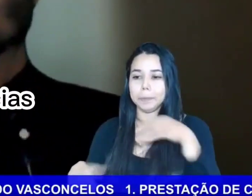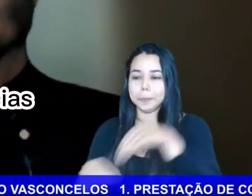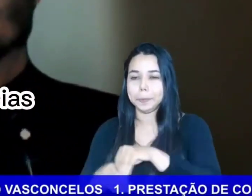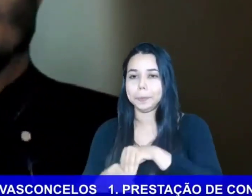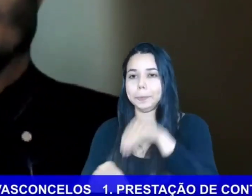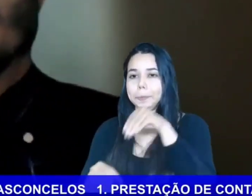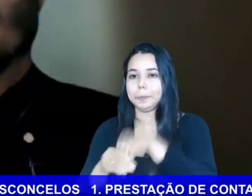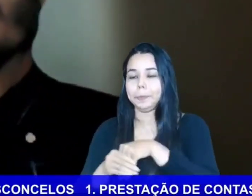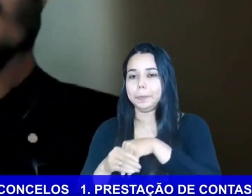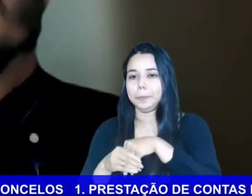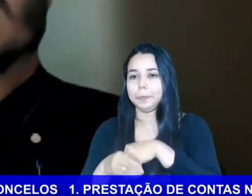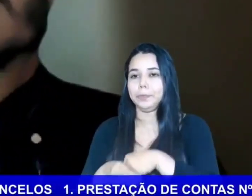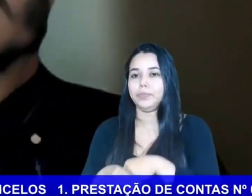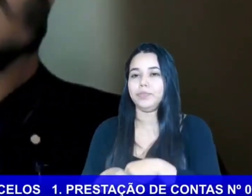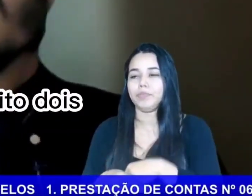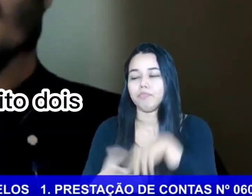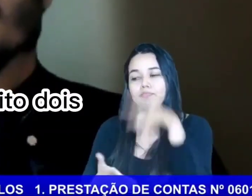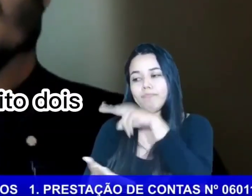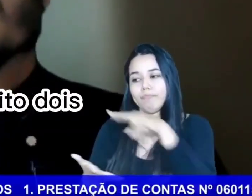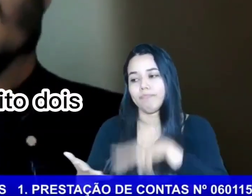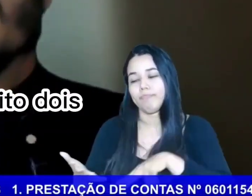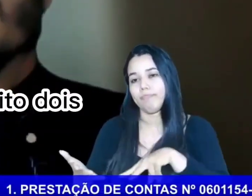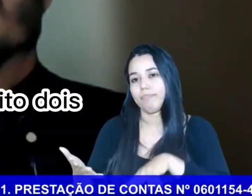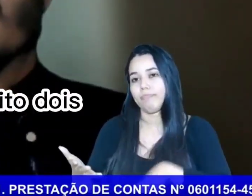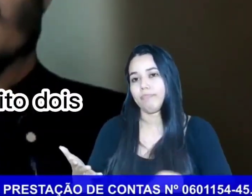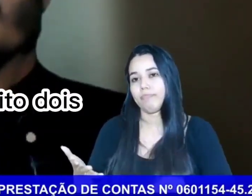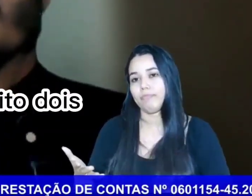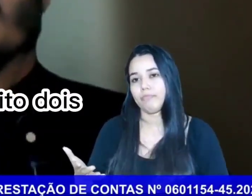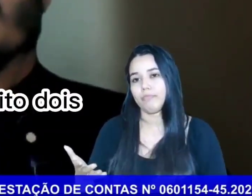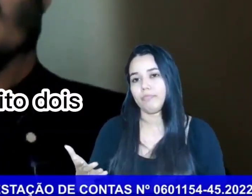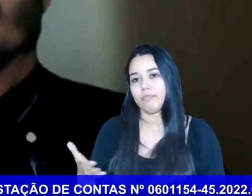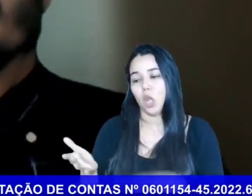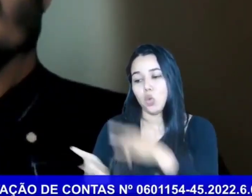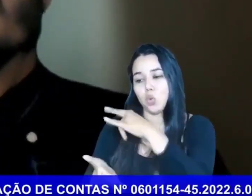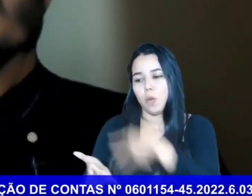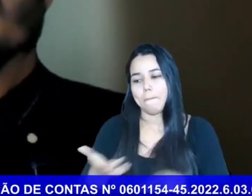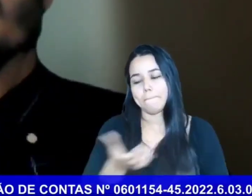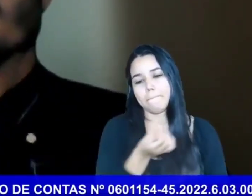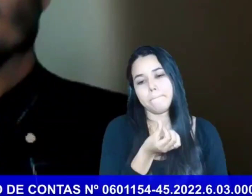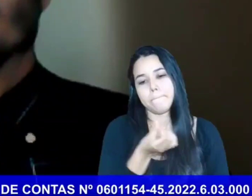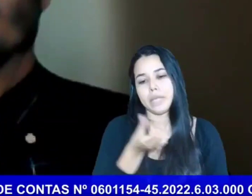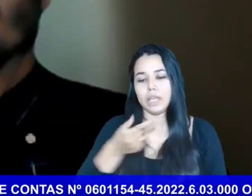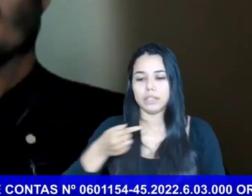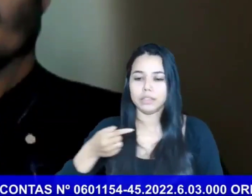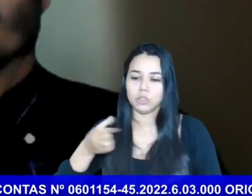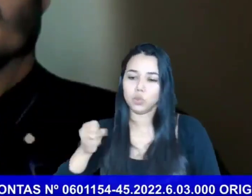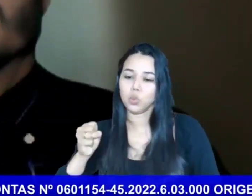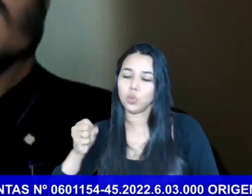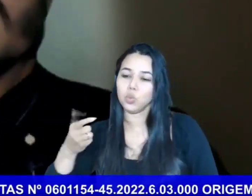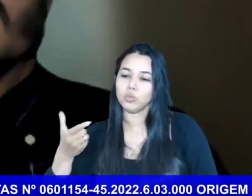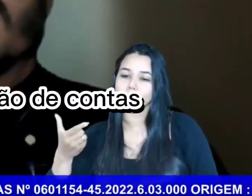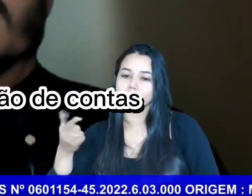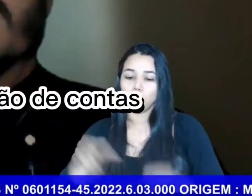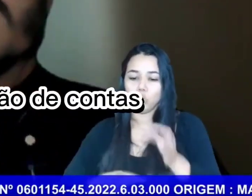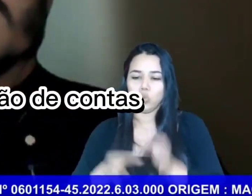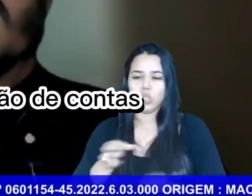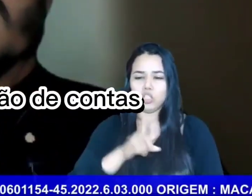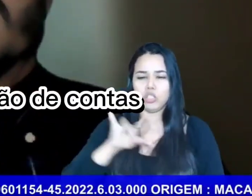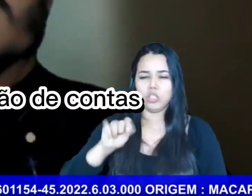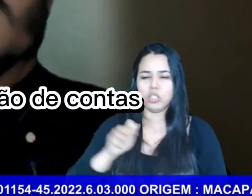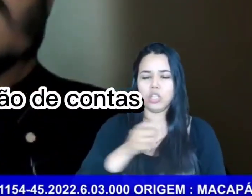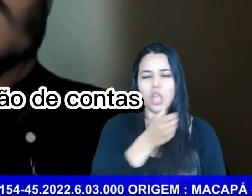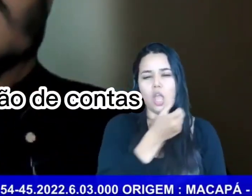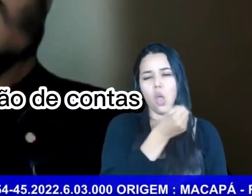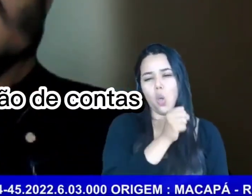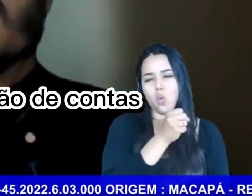vossas excelências da leitura, é o acordo 6782, julgado em 8 de julho de 2020,